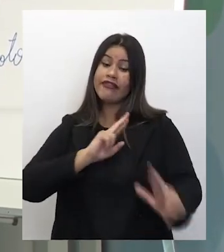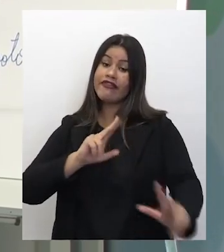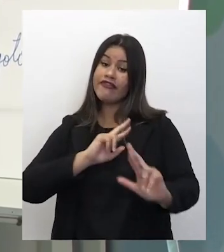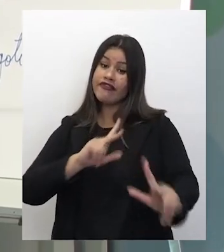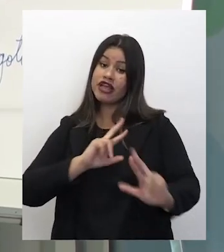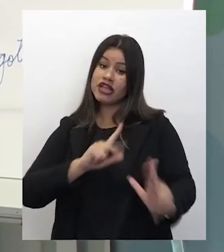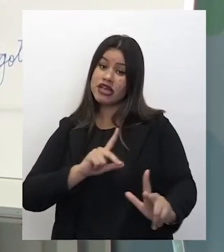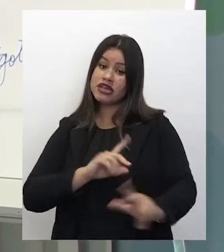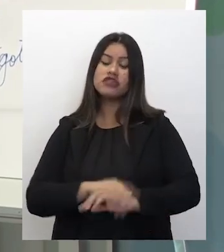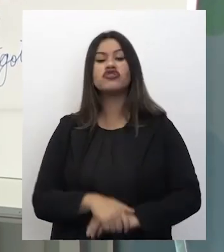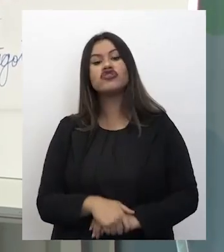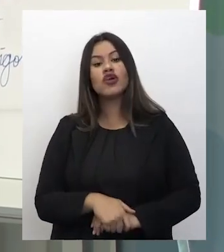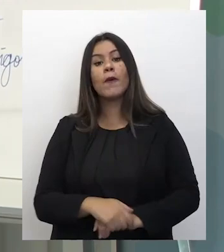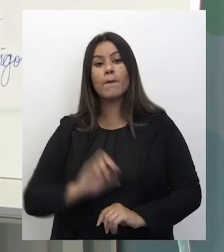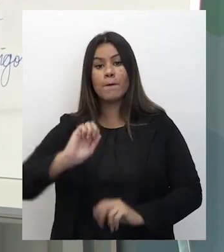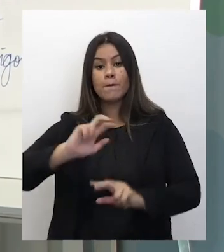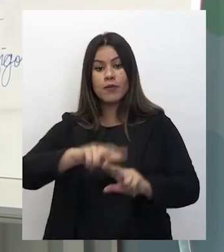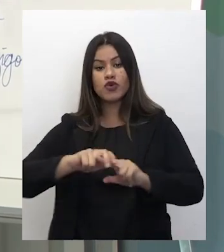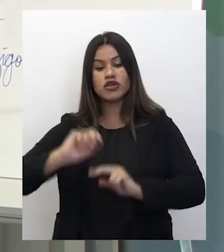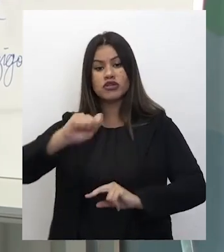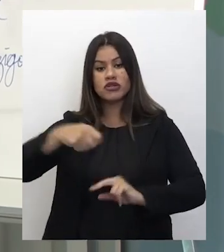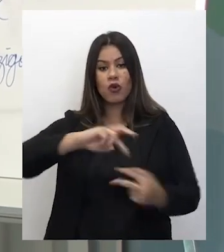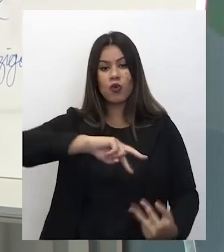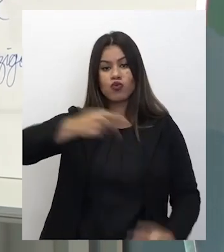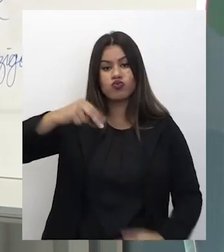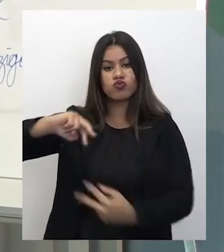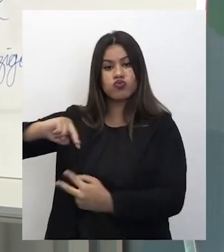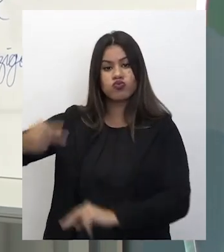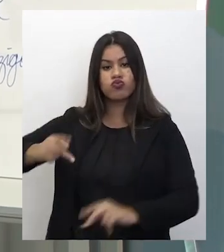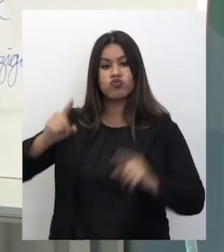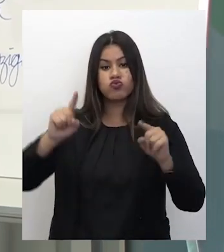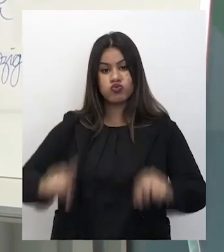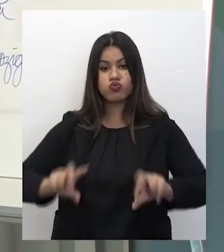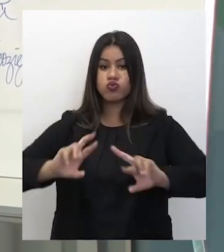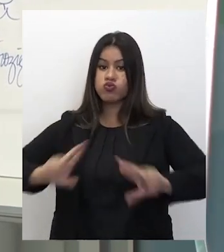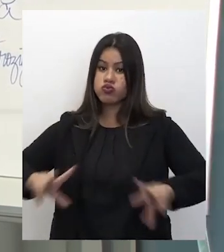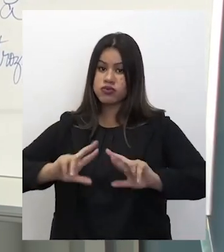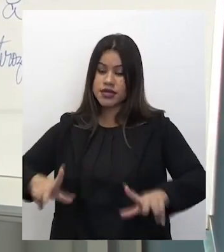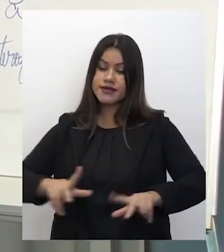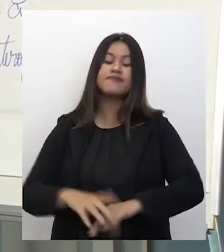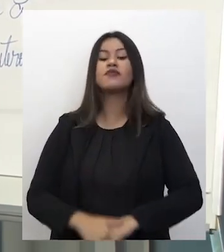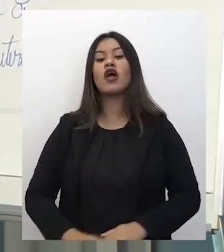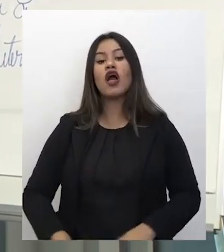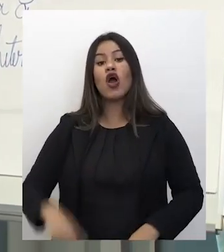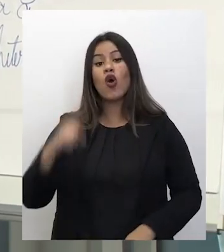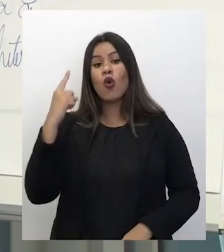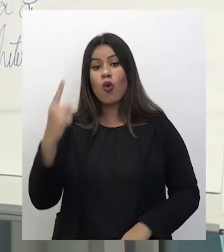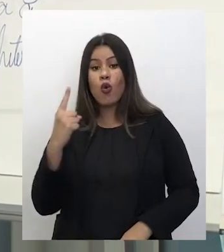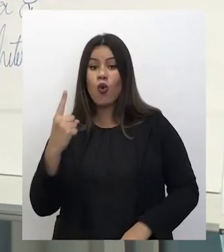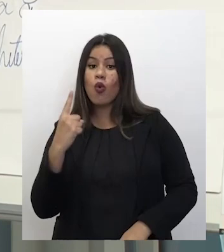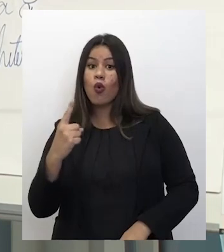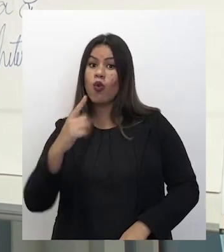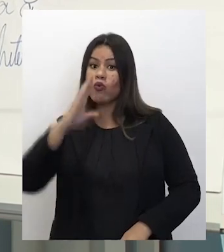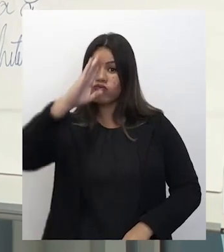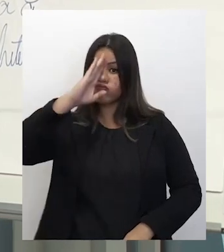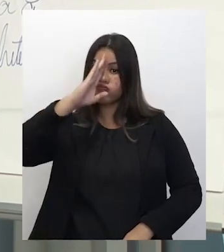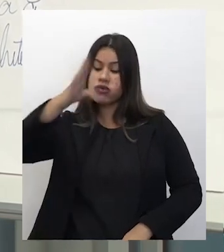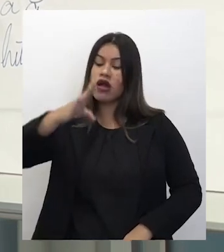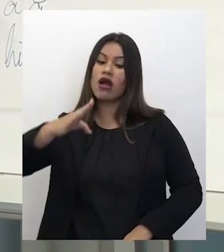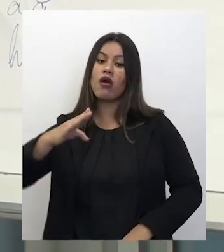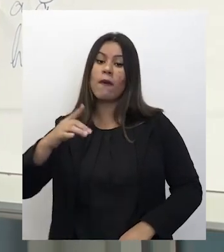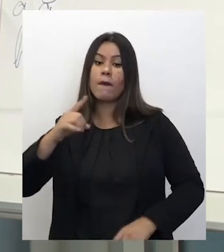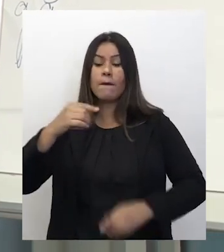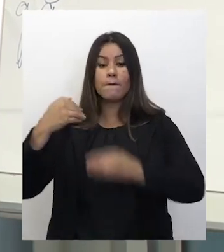Heterozigoto vai ter dominante e recessivo? Não, ele só vai ser heterozigoto porque já está dizendo que um é dominante e o outro é recessivo. Eles são